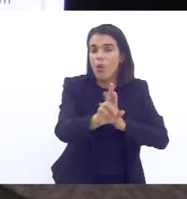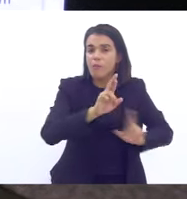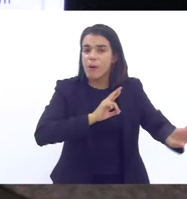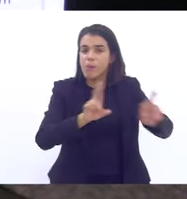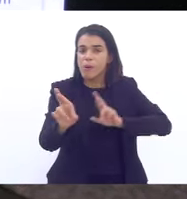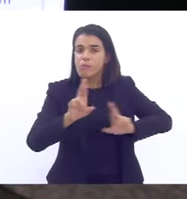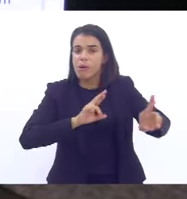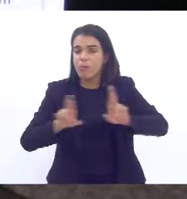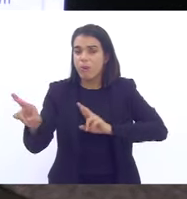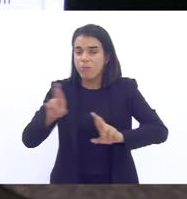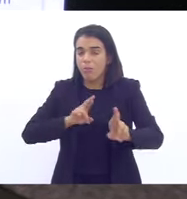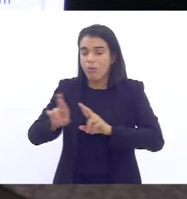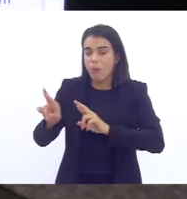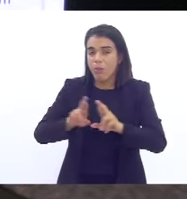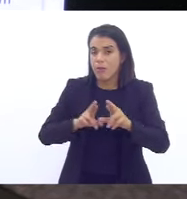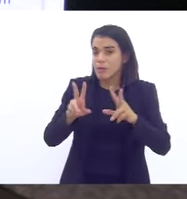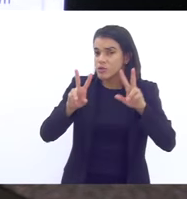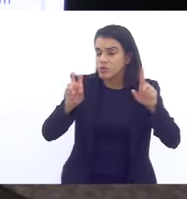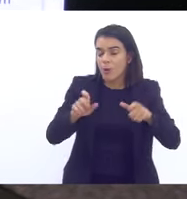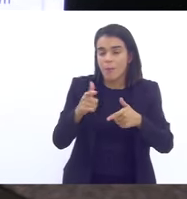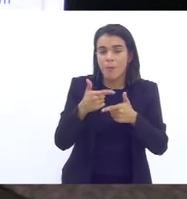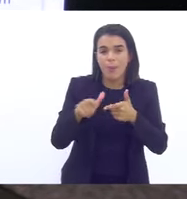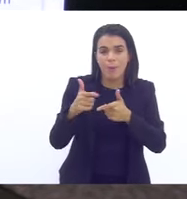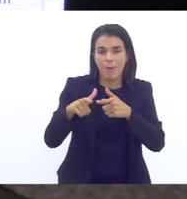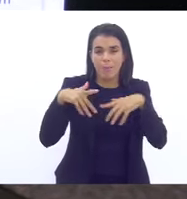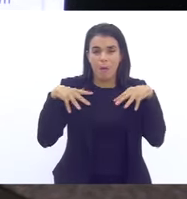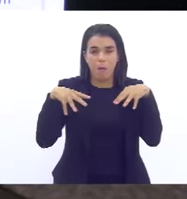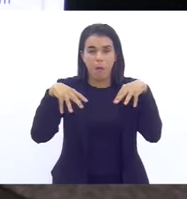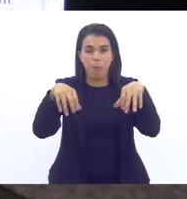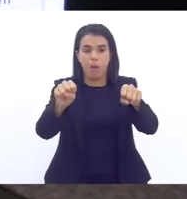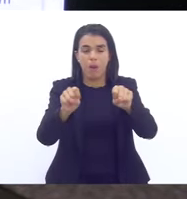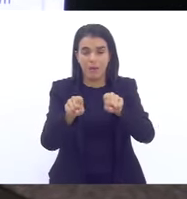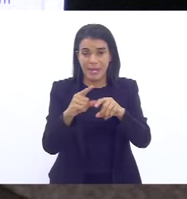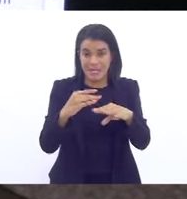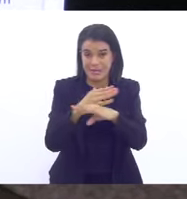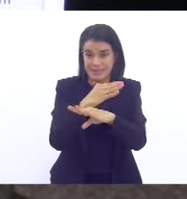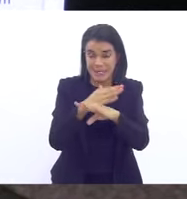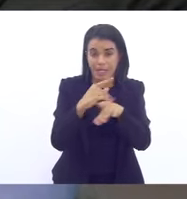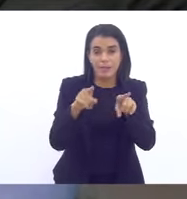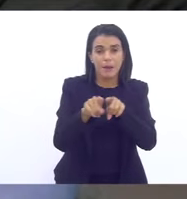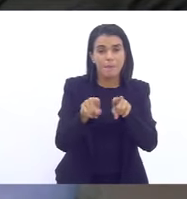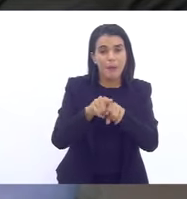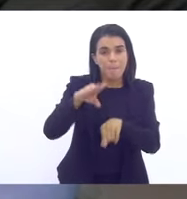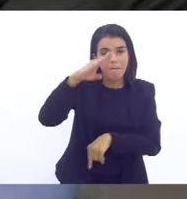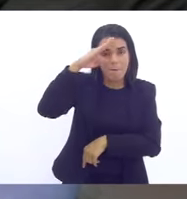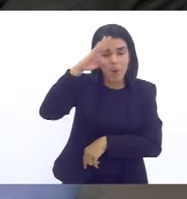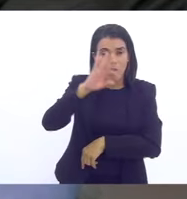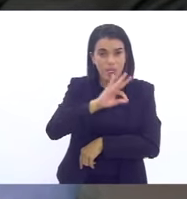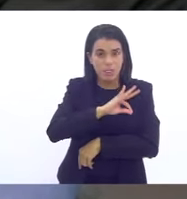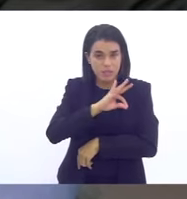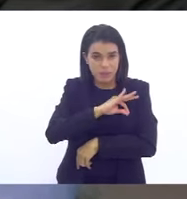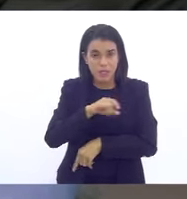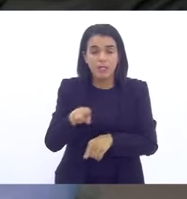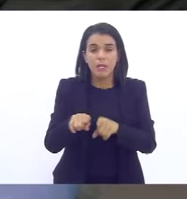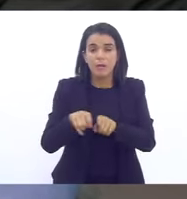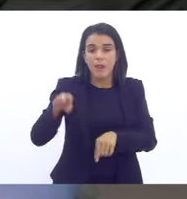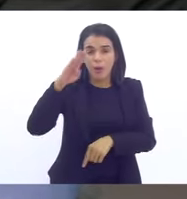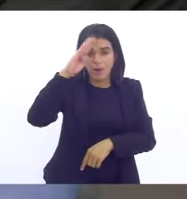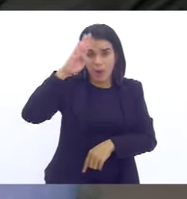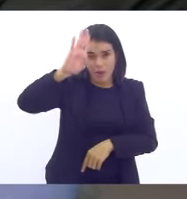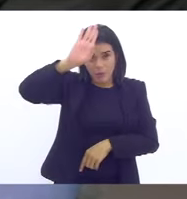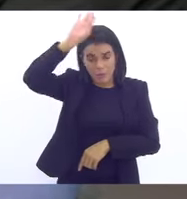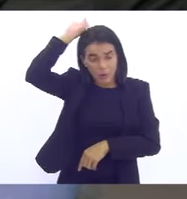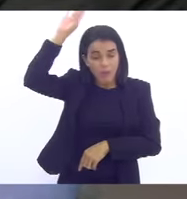rápida aos problemas de falta de energia às cidades, aos batalhões de polícia, aos quartéis do Corpo de Bombeiro,